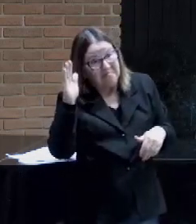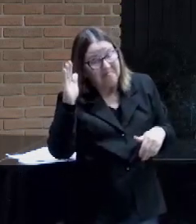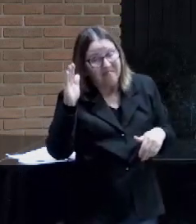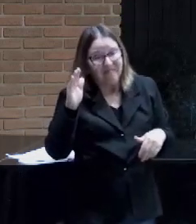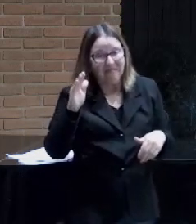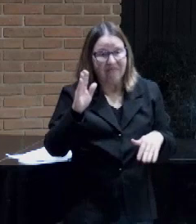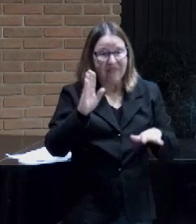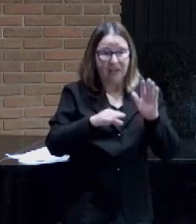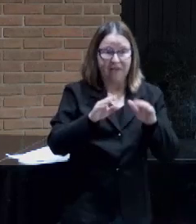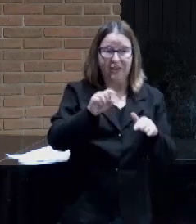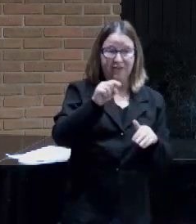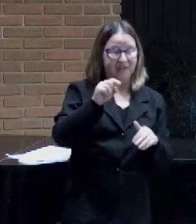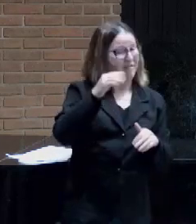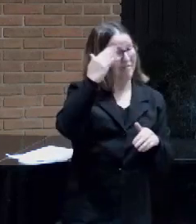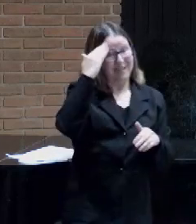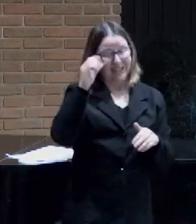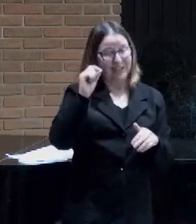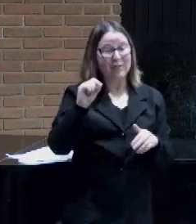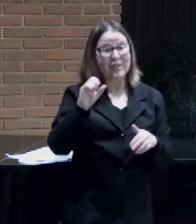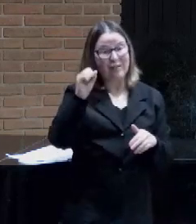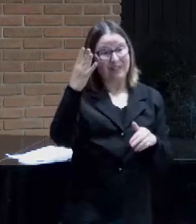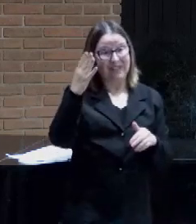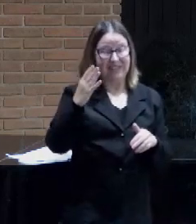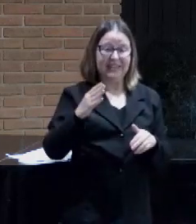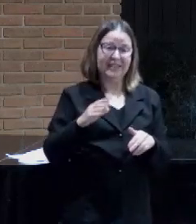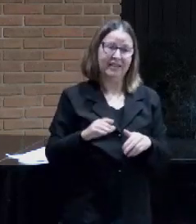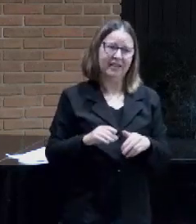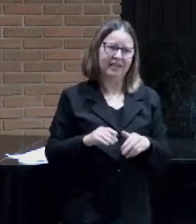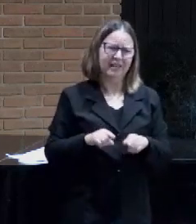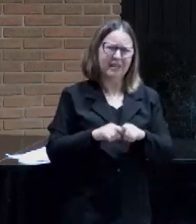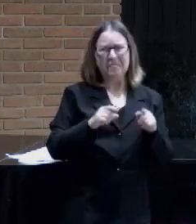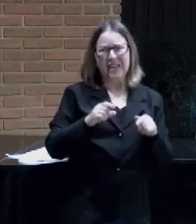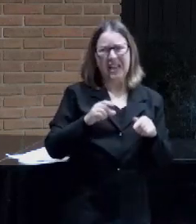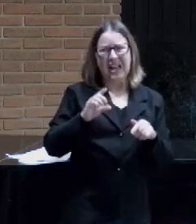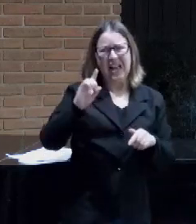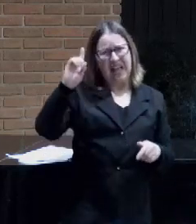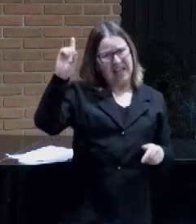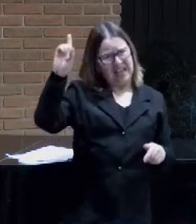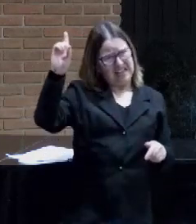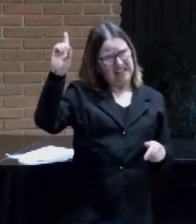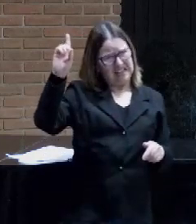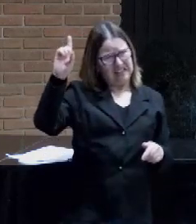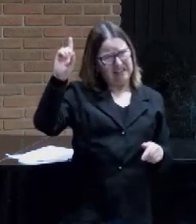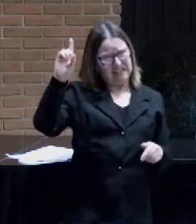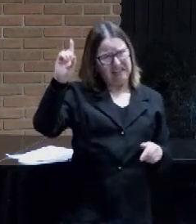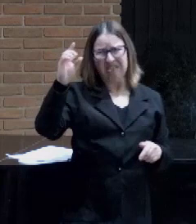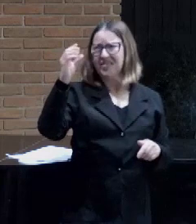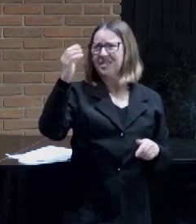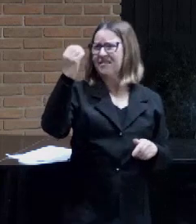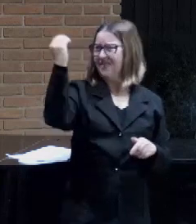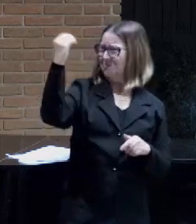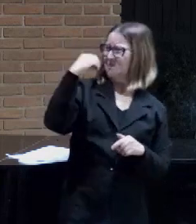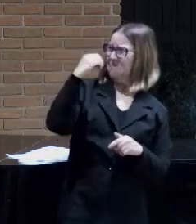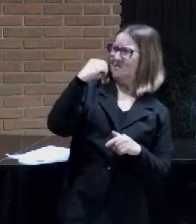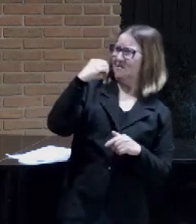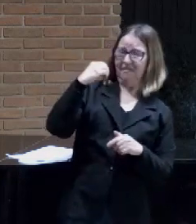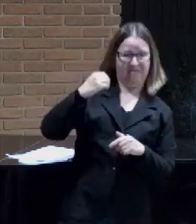você. Talvez você entenda e pense assim, mas será que Deus me abandonou? Será que eu fui abandonado pelo Senhor?